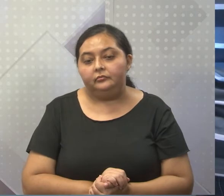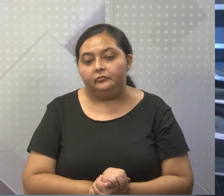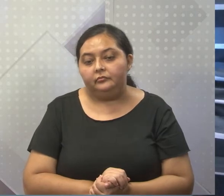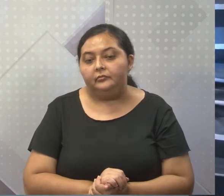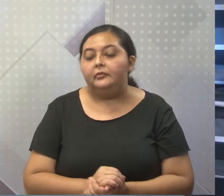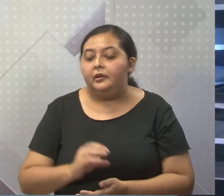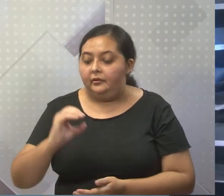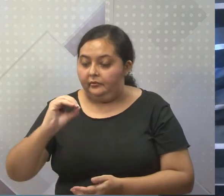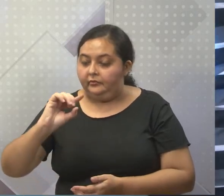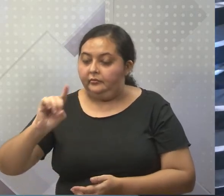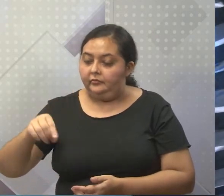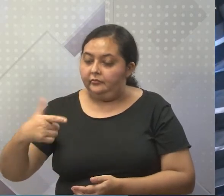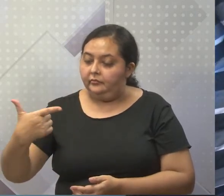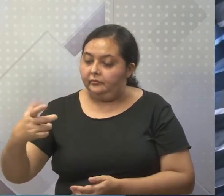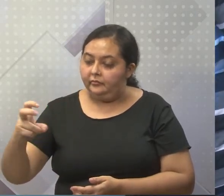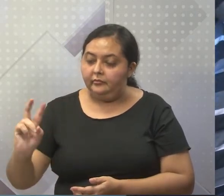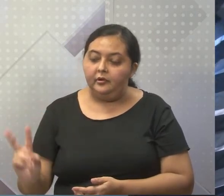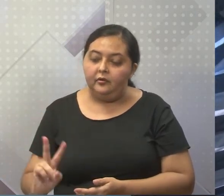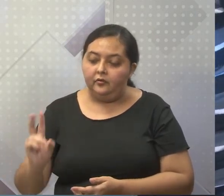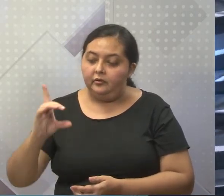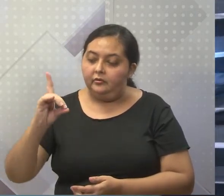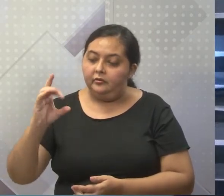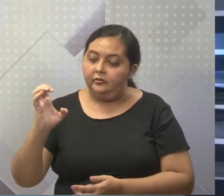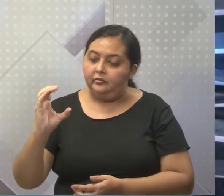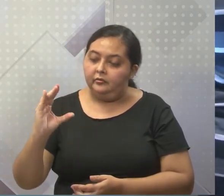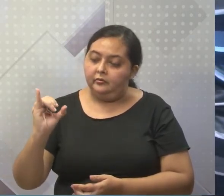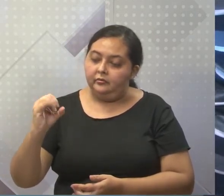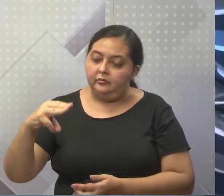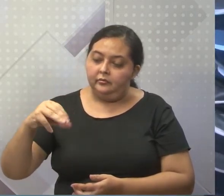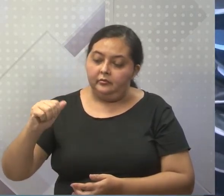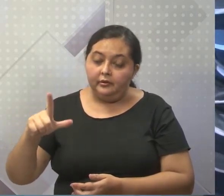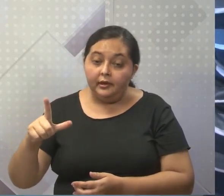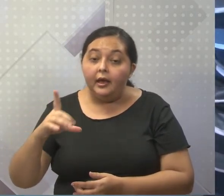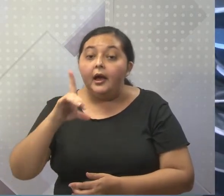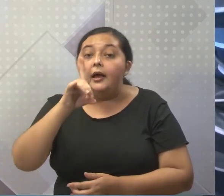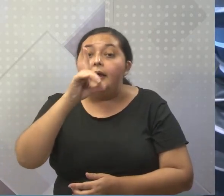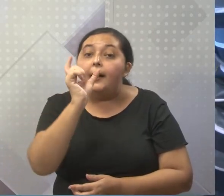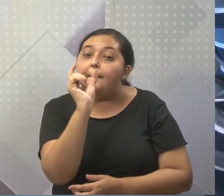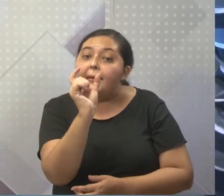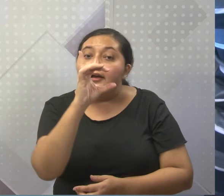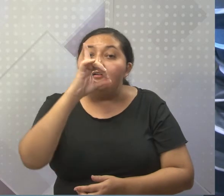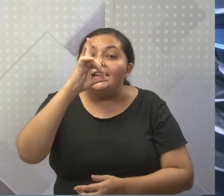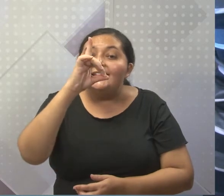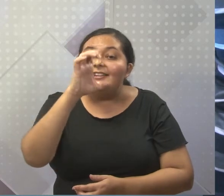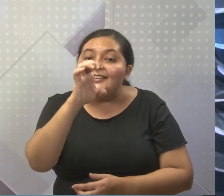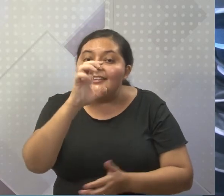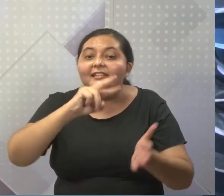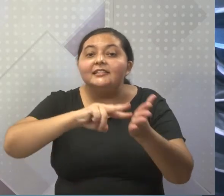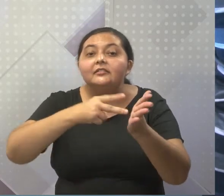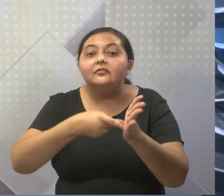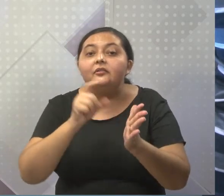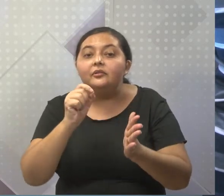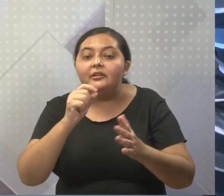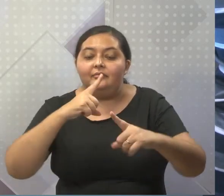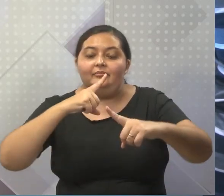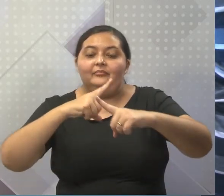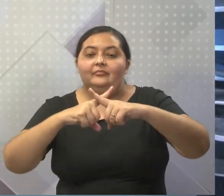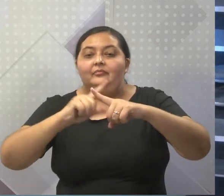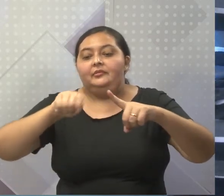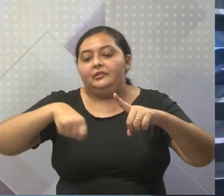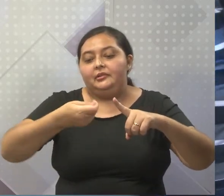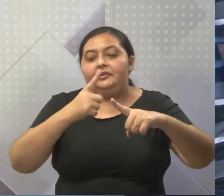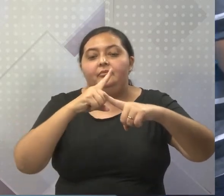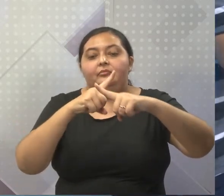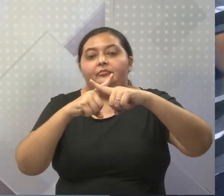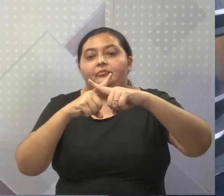valor decimal? Tenho. Aquele de lá, ele significa o quê? Ele significa uma multiplicação, não é